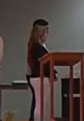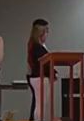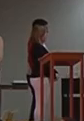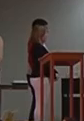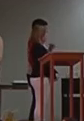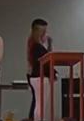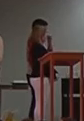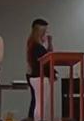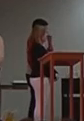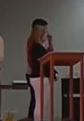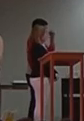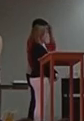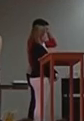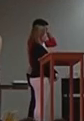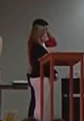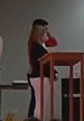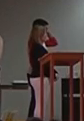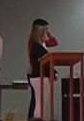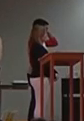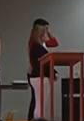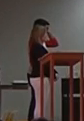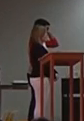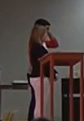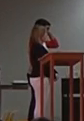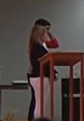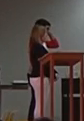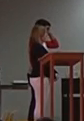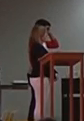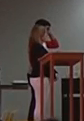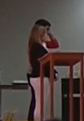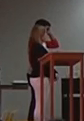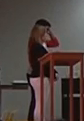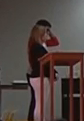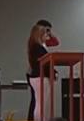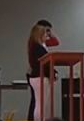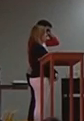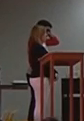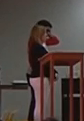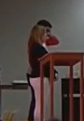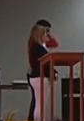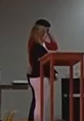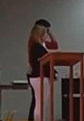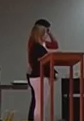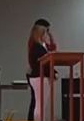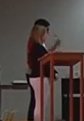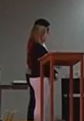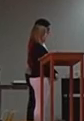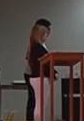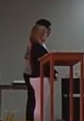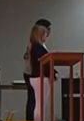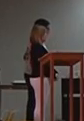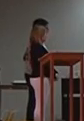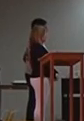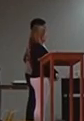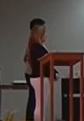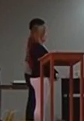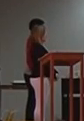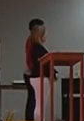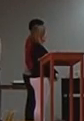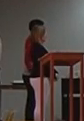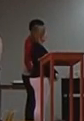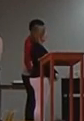O que, na sua possibilidade de conseguir chegar ao